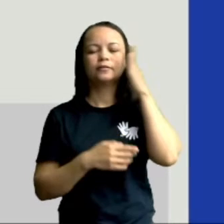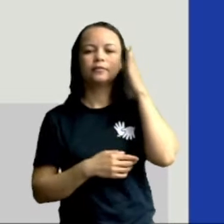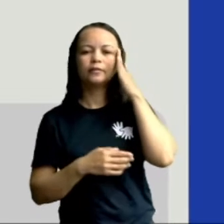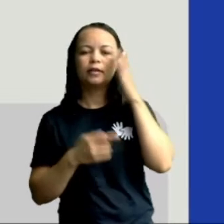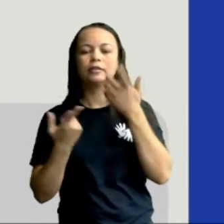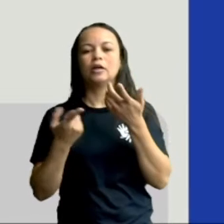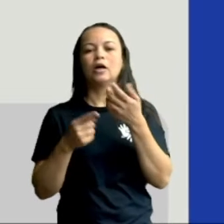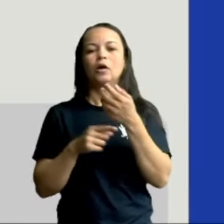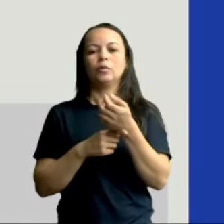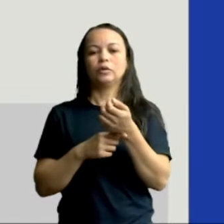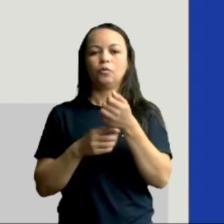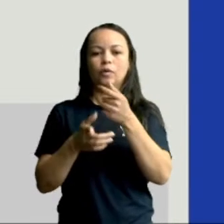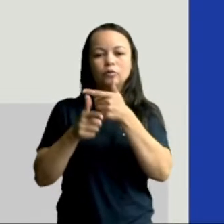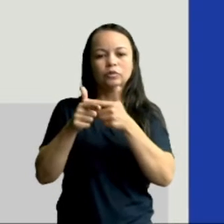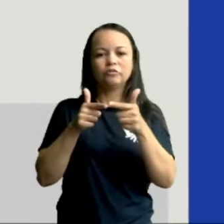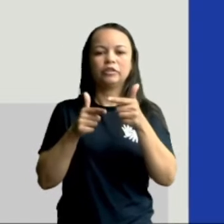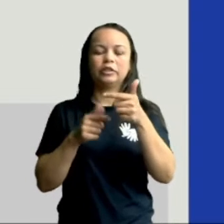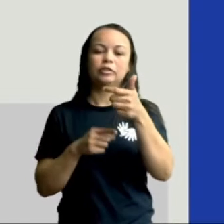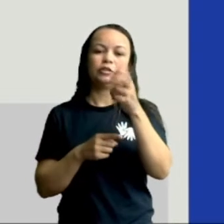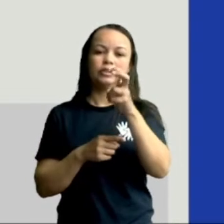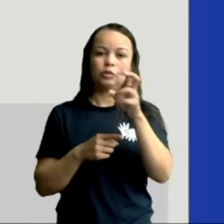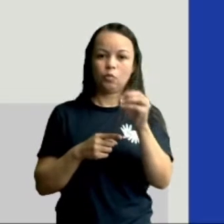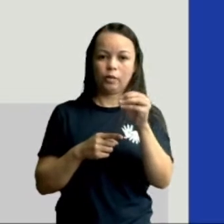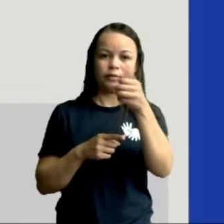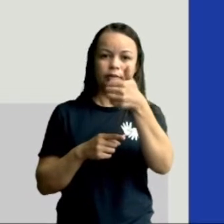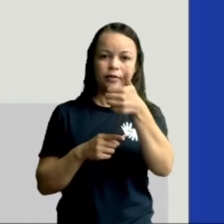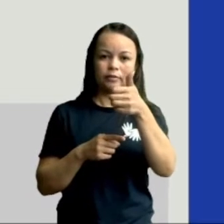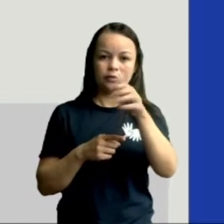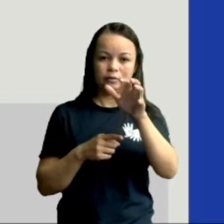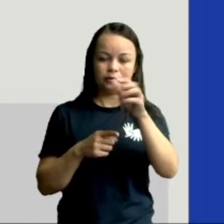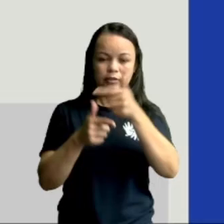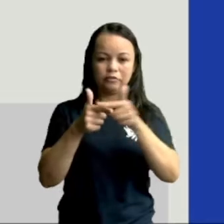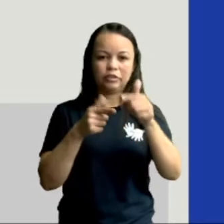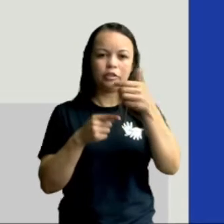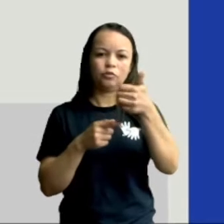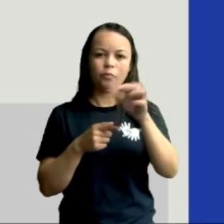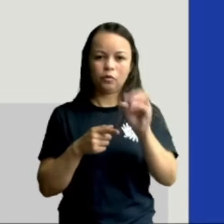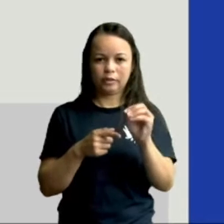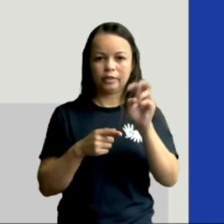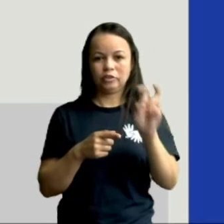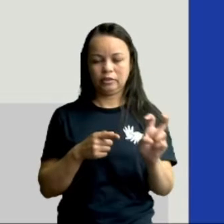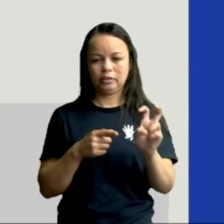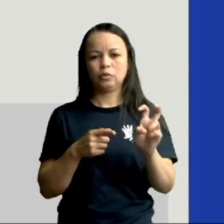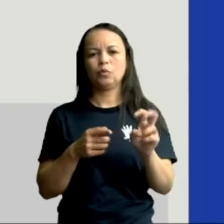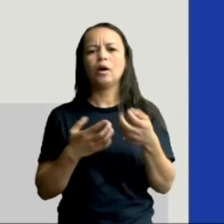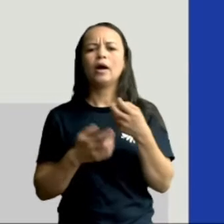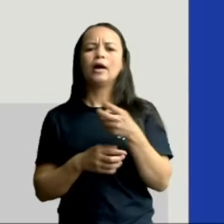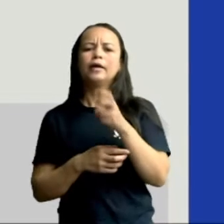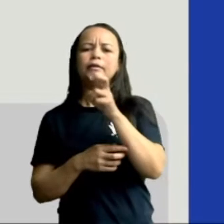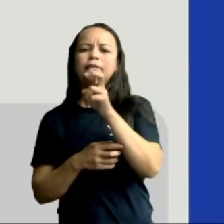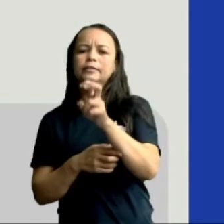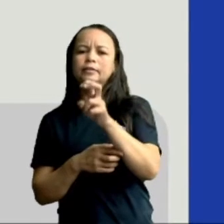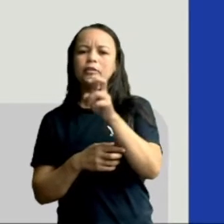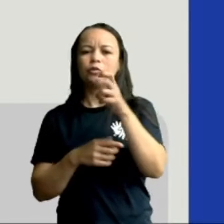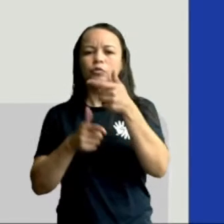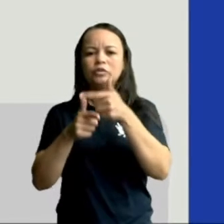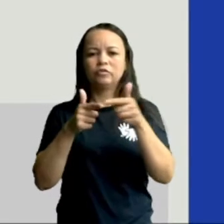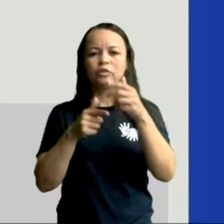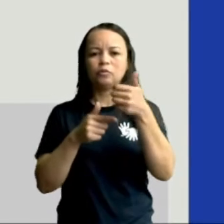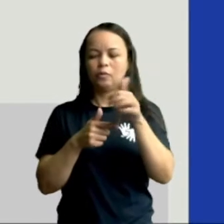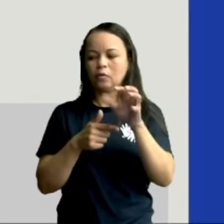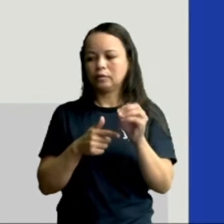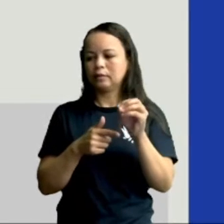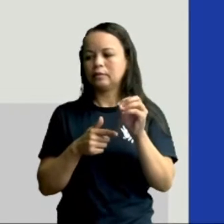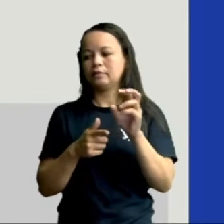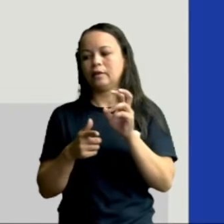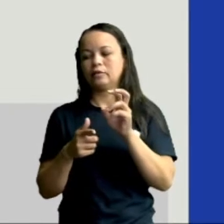eu dividi primeiro por 10, 50 dividido por 10, 5, 100 dividido por 10, 10. E aí eu continuei, 5 dividido